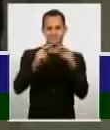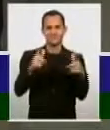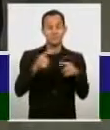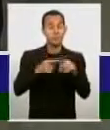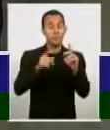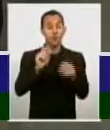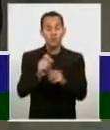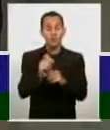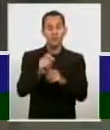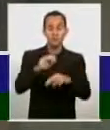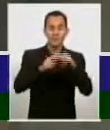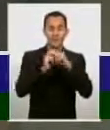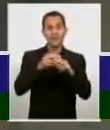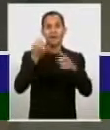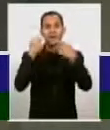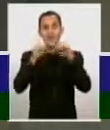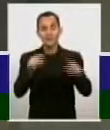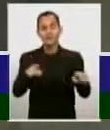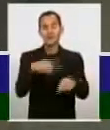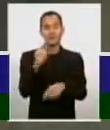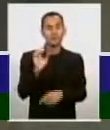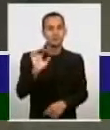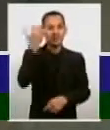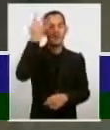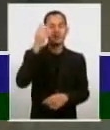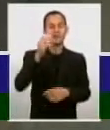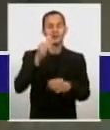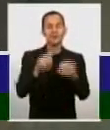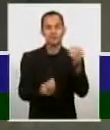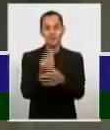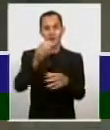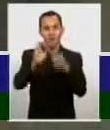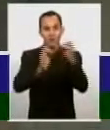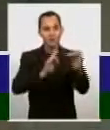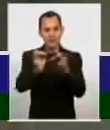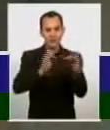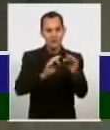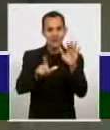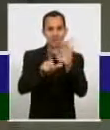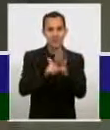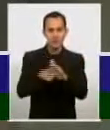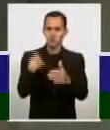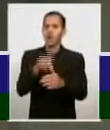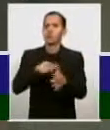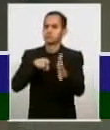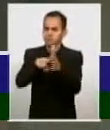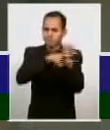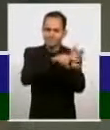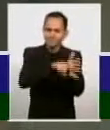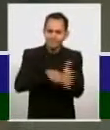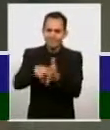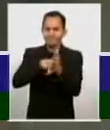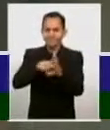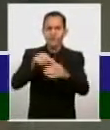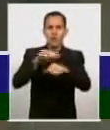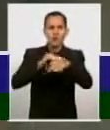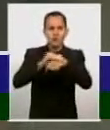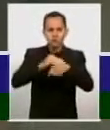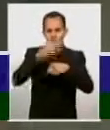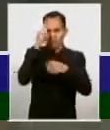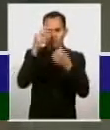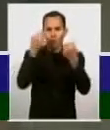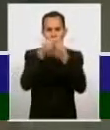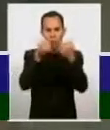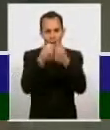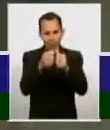nas reclamações, nas solicitações, nós resolvemos criar uma matéria, fizemos uma pesquisa para isso, ouvimos os usuários de